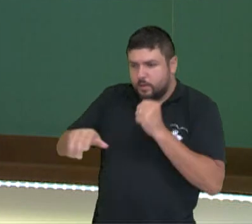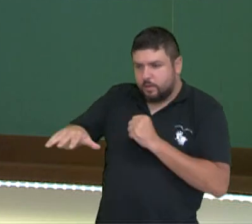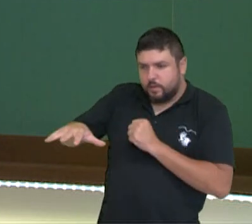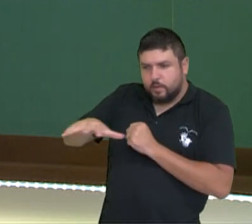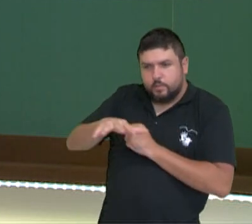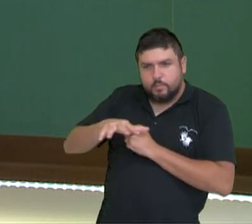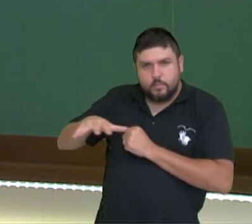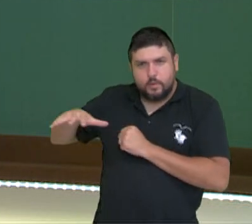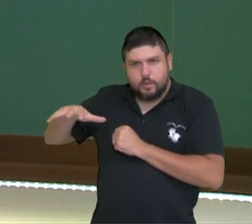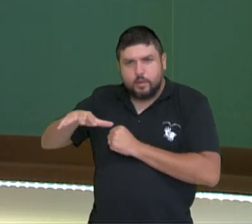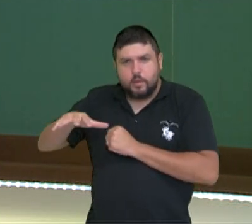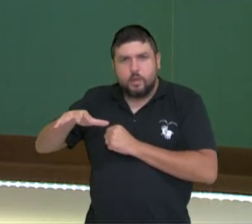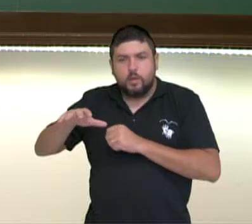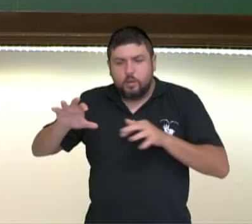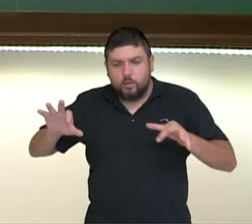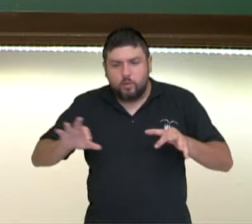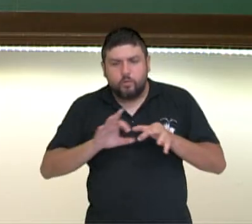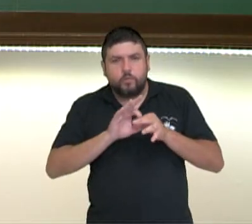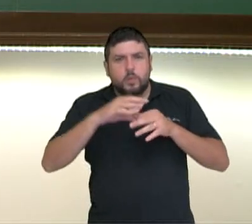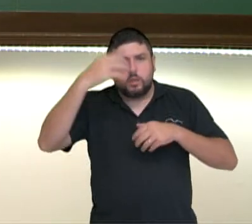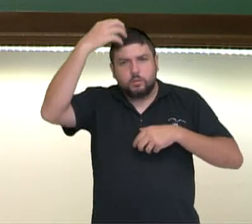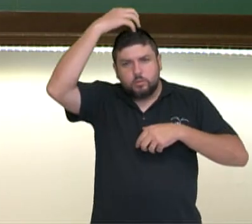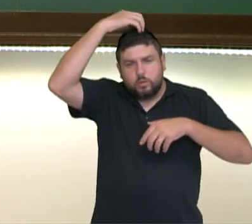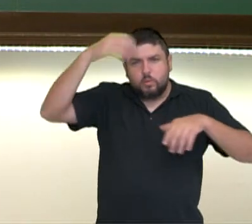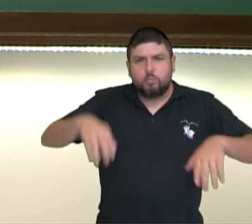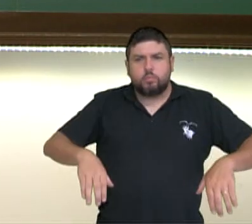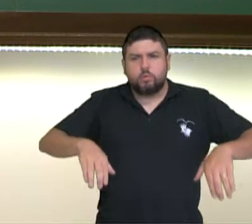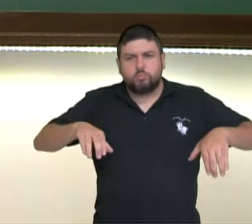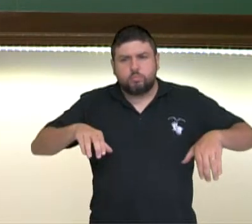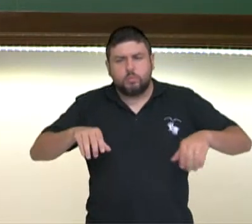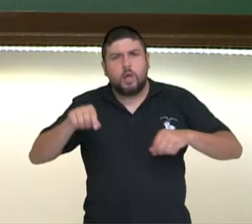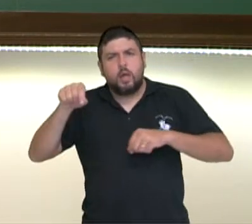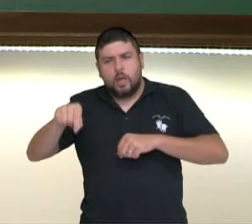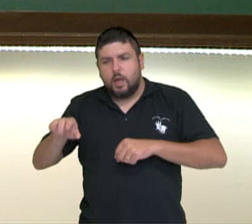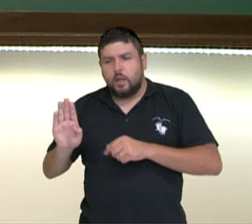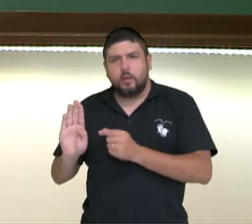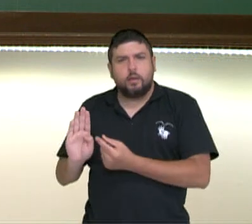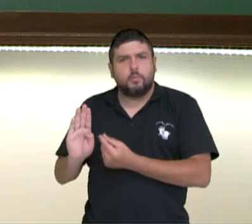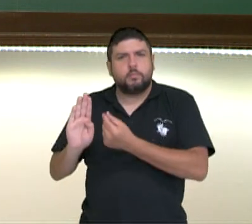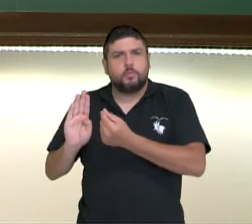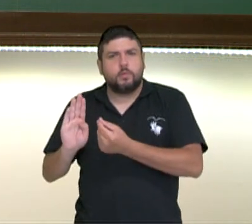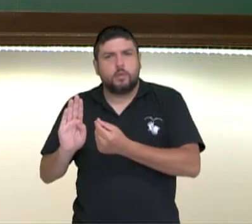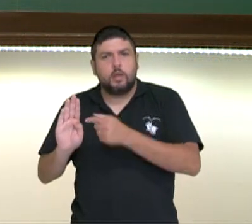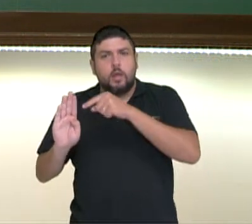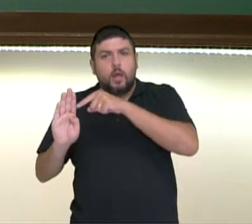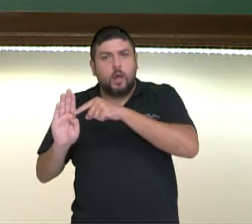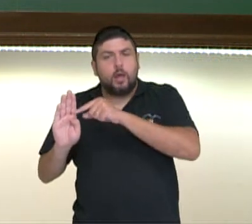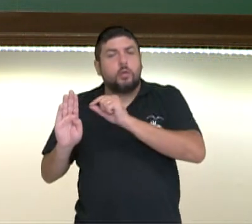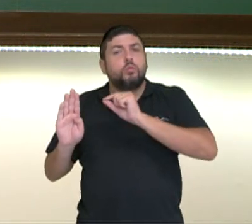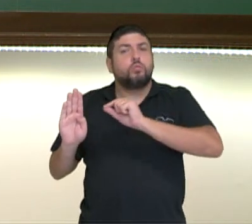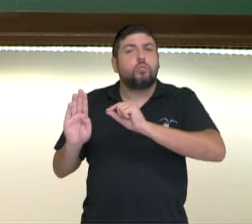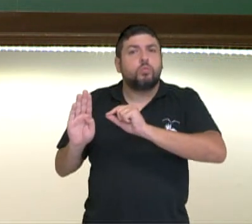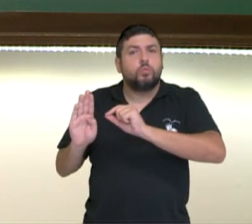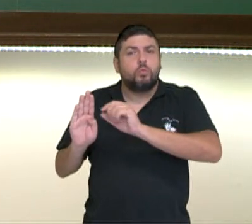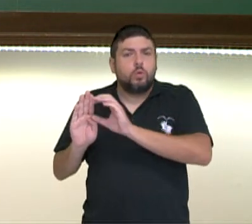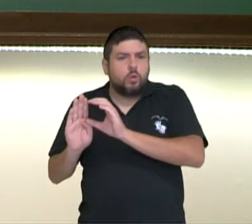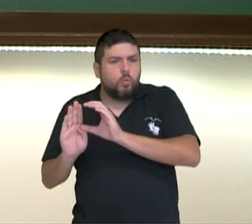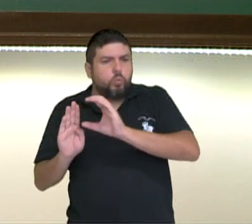da monarquia parlamentarista. E o parlamento ele é composto pela burguesia, vai acabar trazendo benefícios